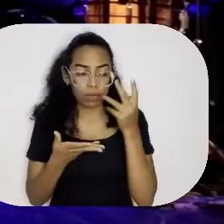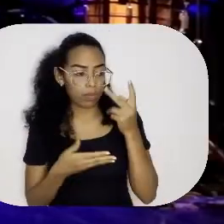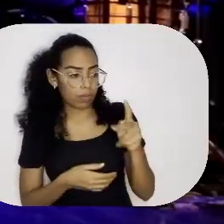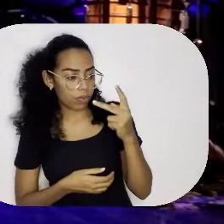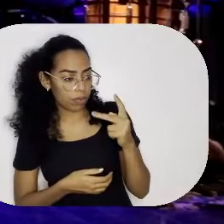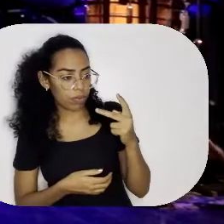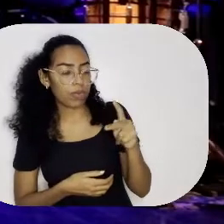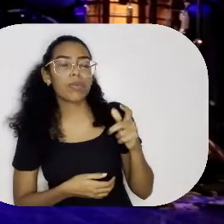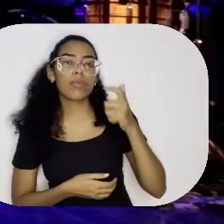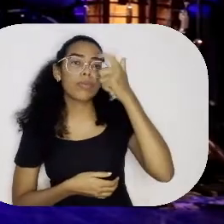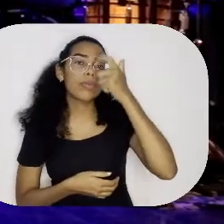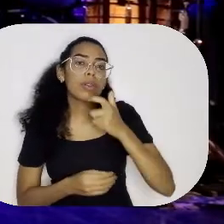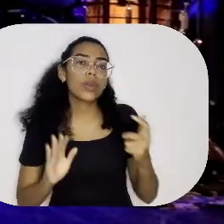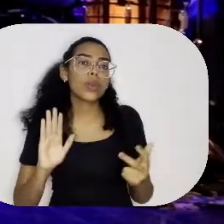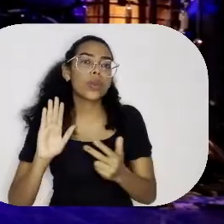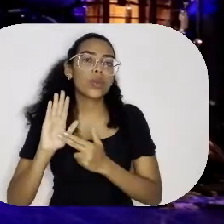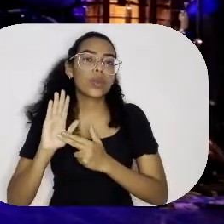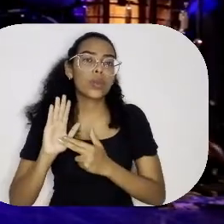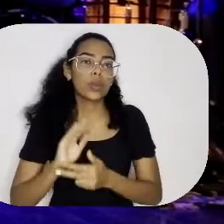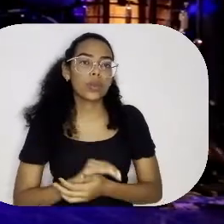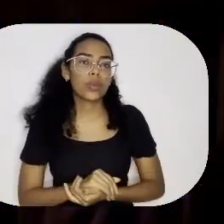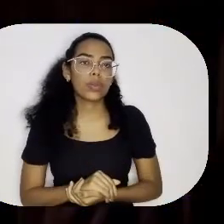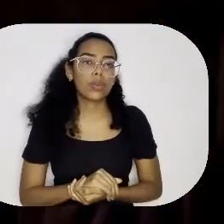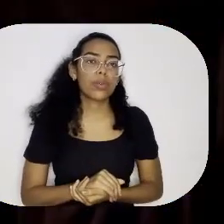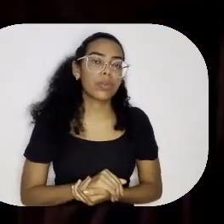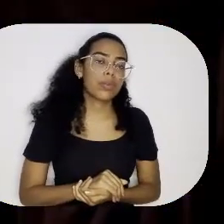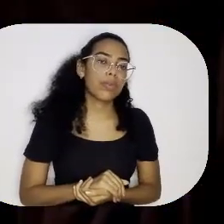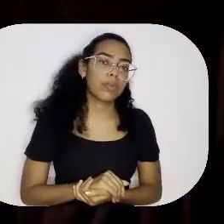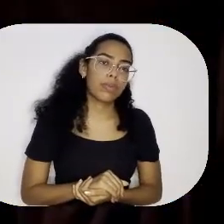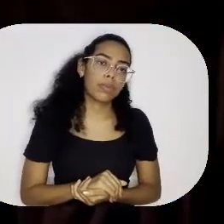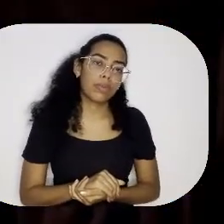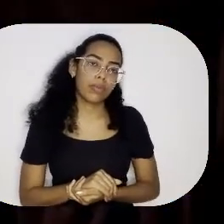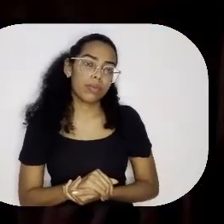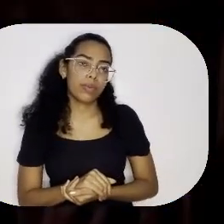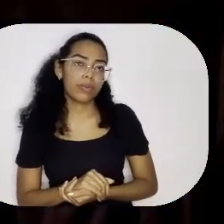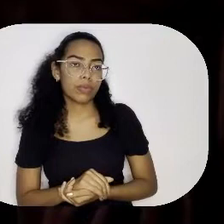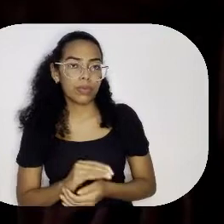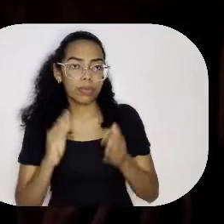nesse que hoje sou eu, meu